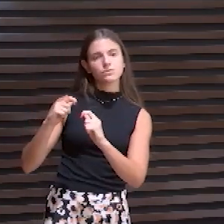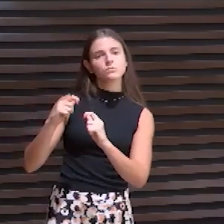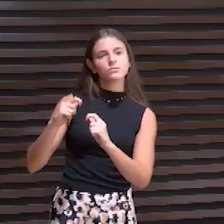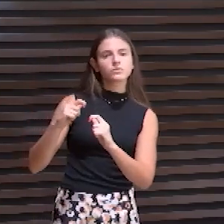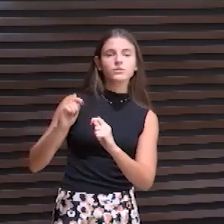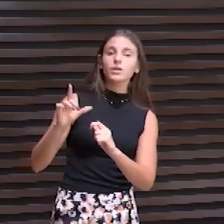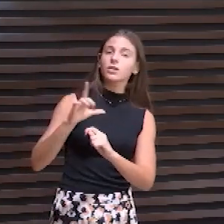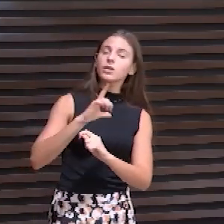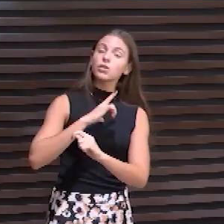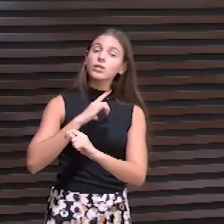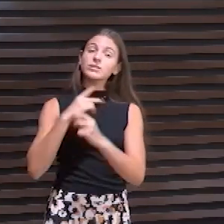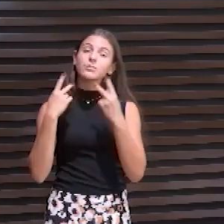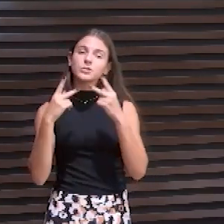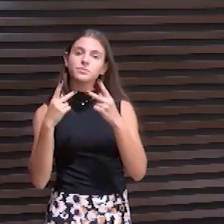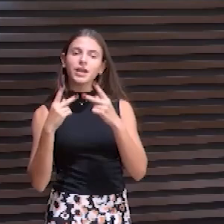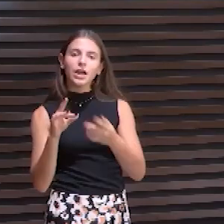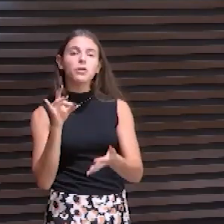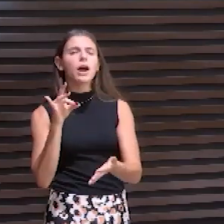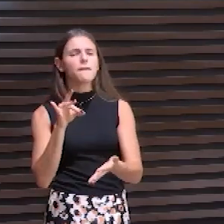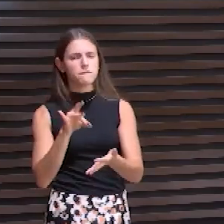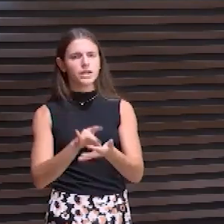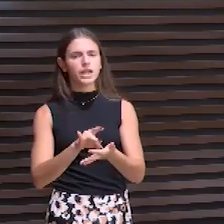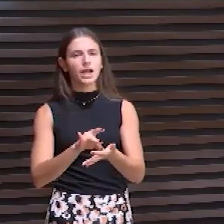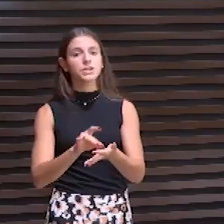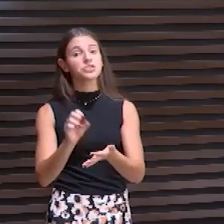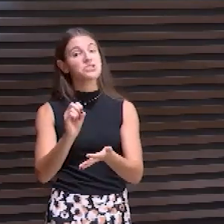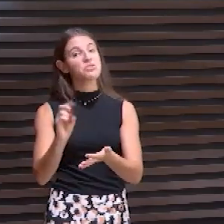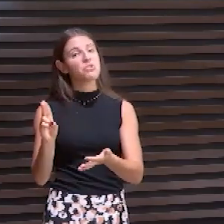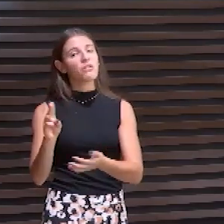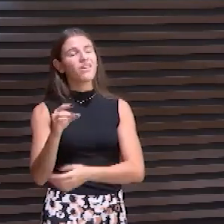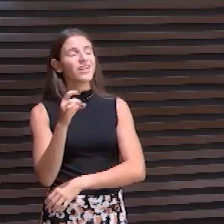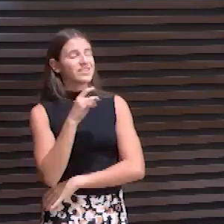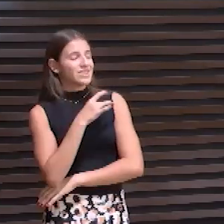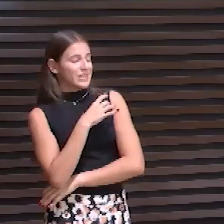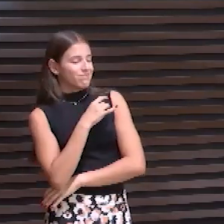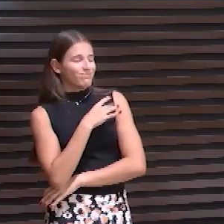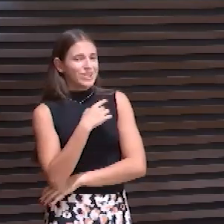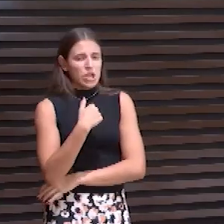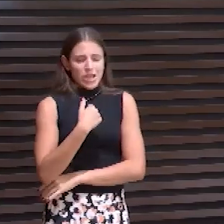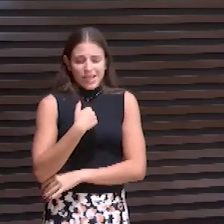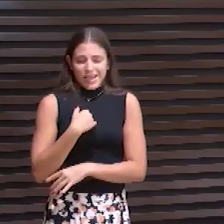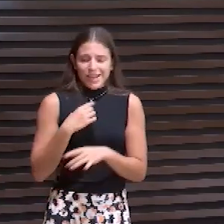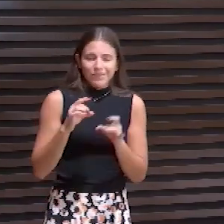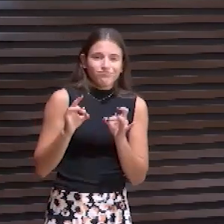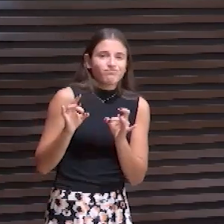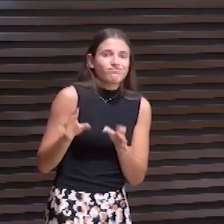Nós temos pregado a verdade ou temos receio por conta da rejeição?